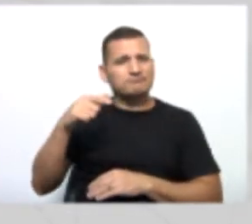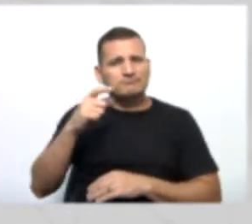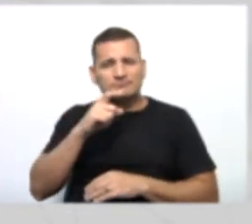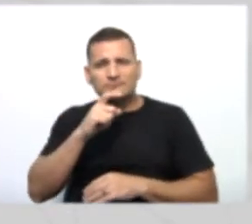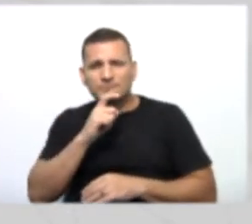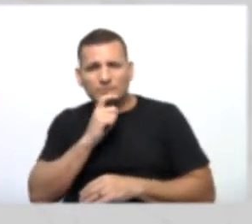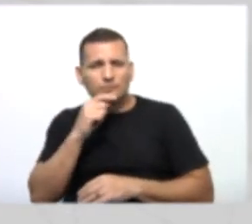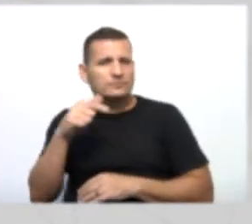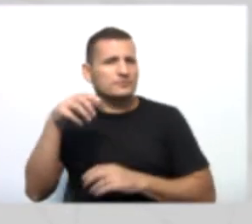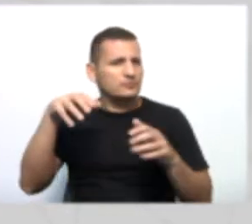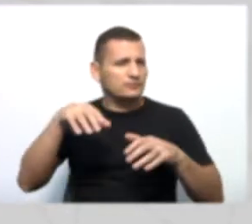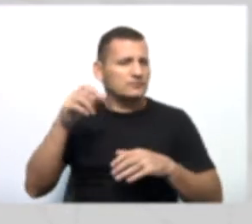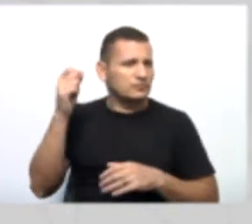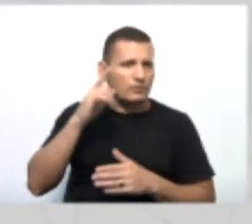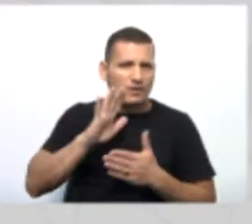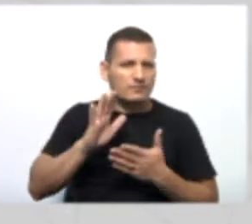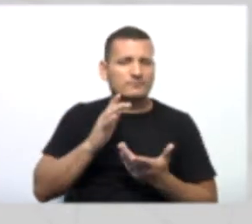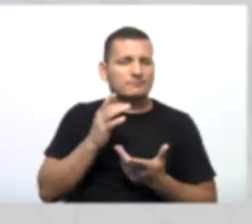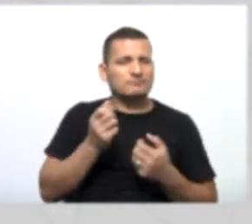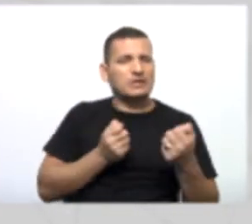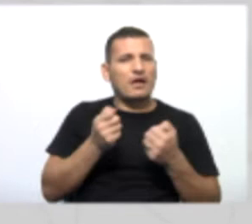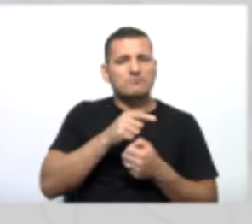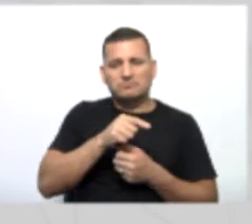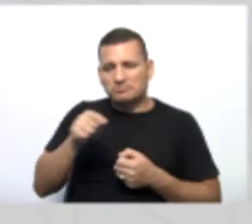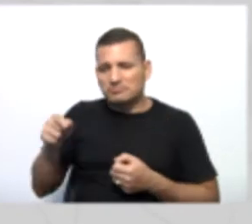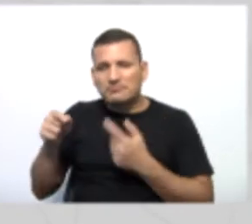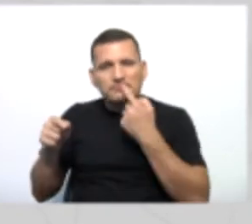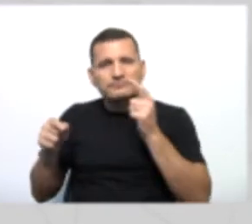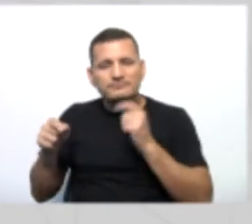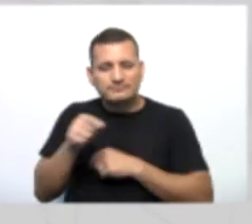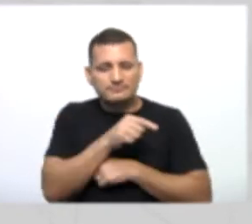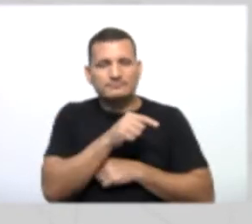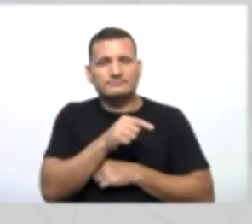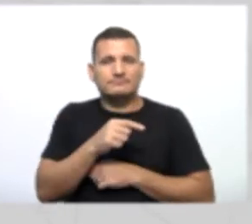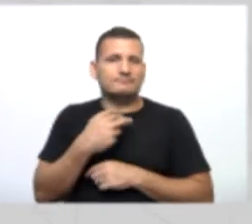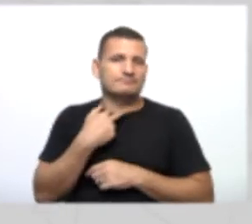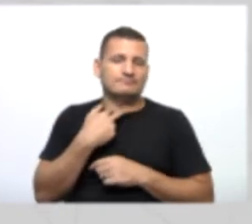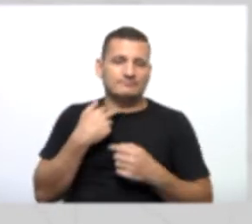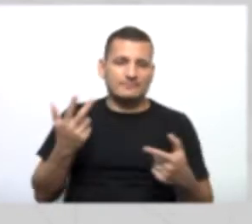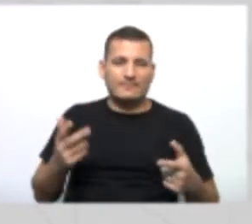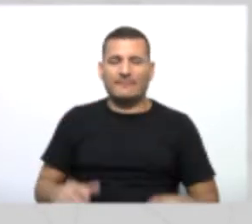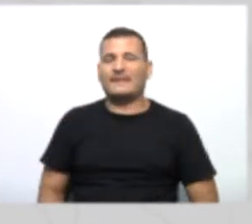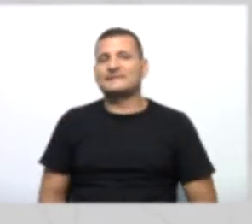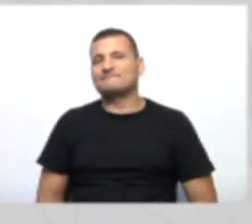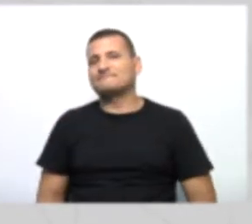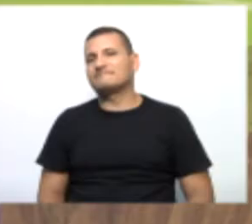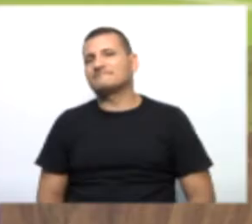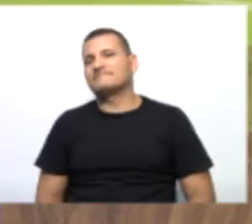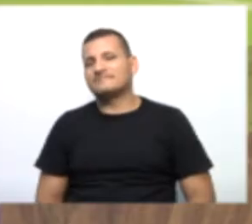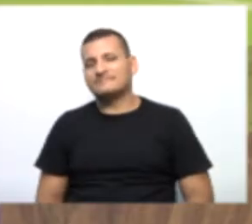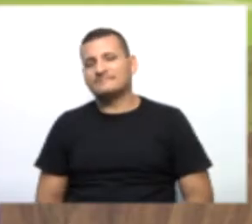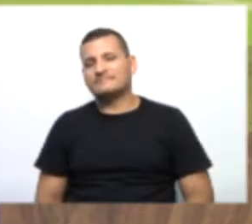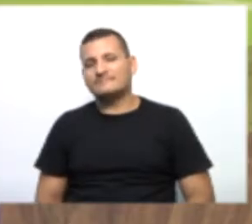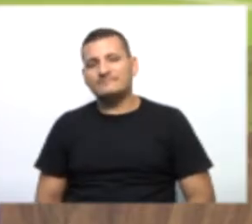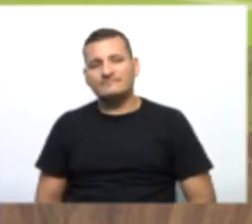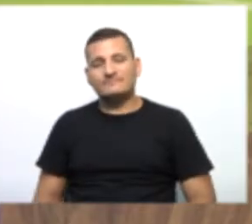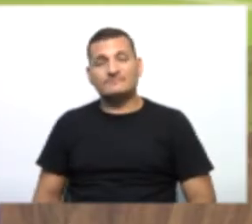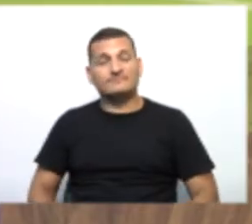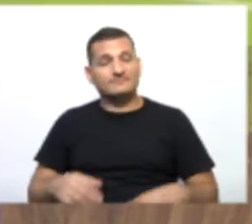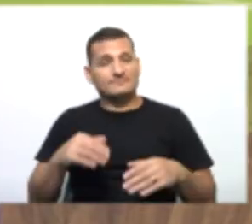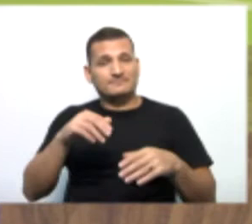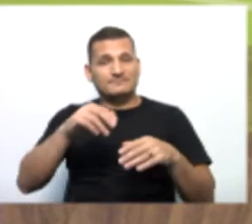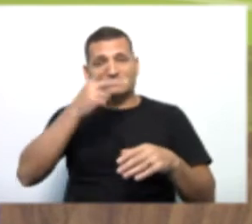tá sol. Vai de carro. Pode um negócio desse? Não, não pode, né? E mais, né, Fala professor? Aí, professor. E essas pessoas, às